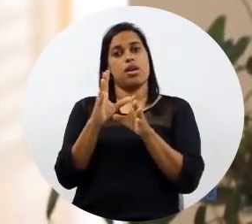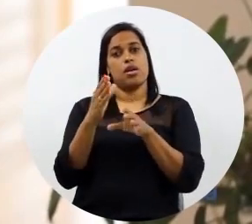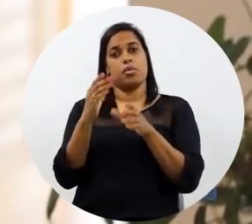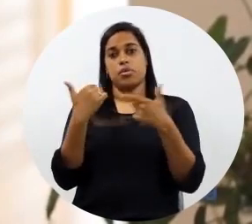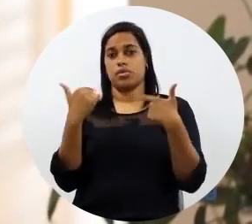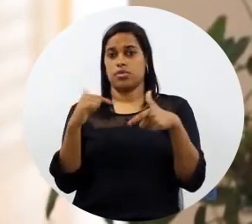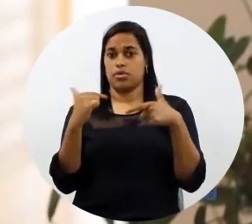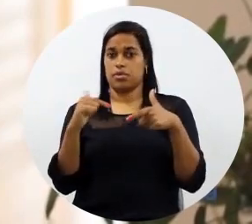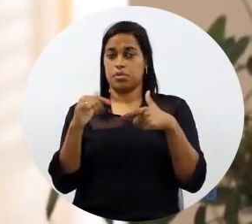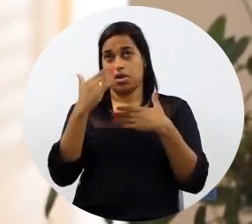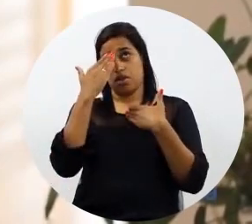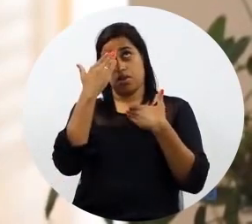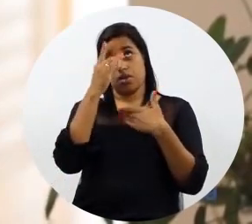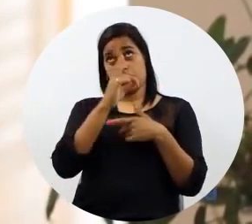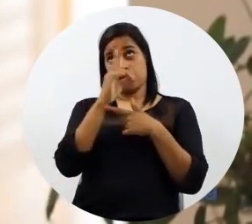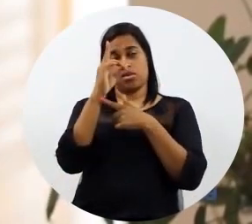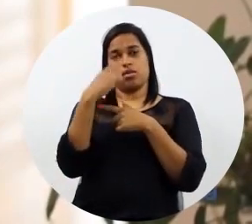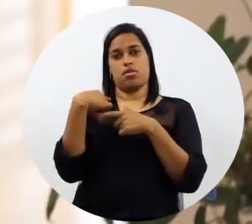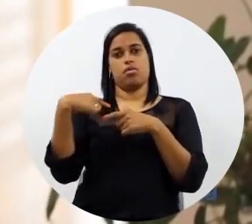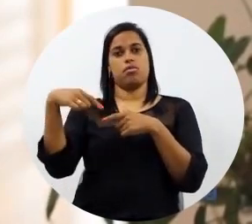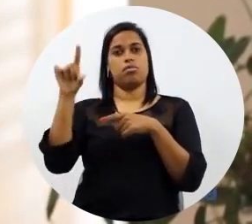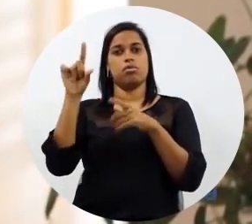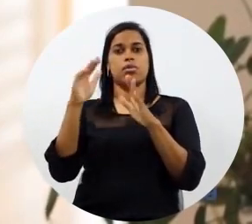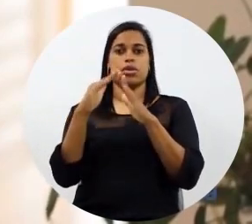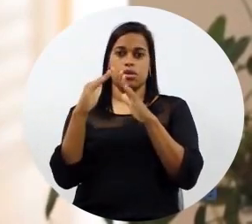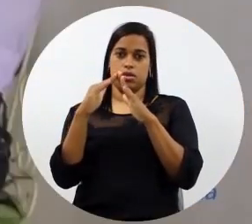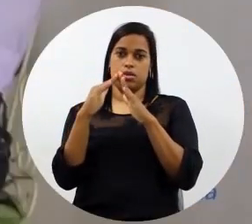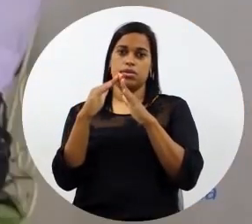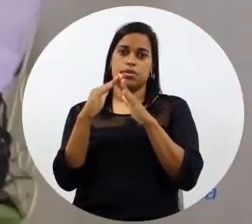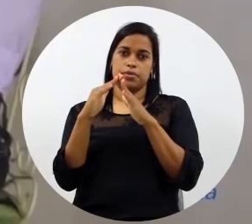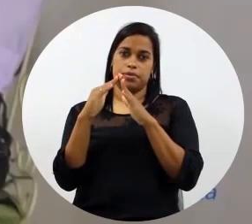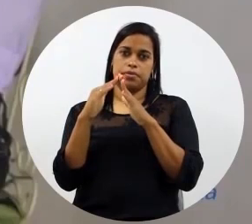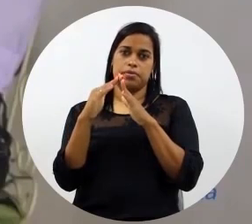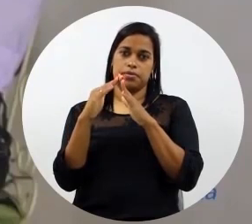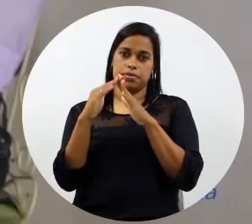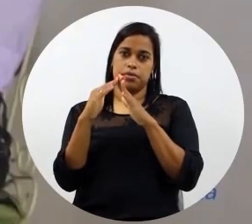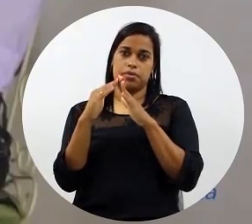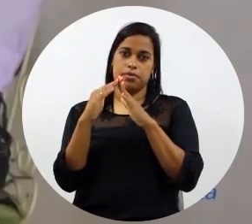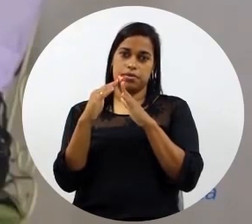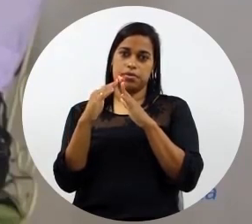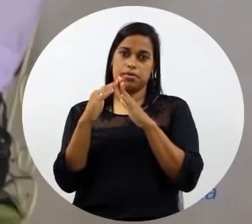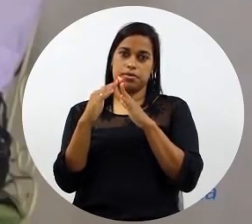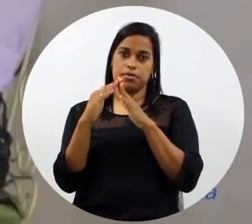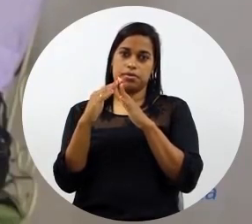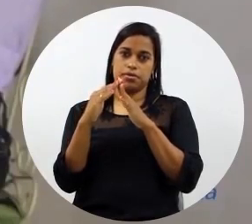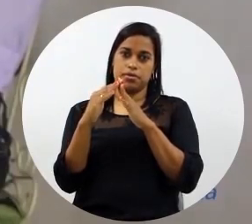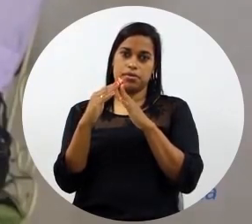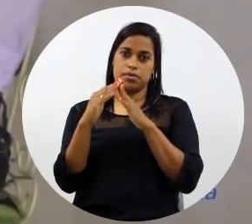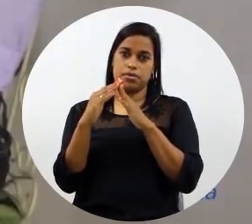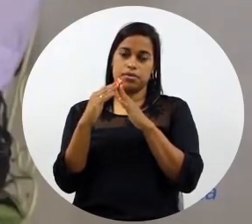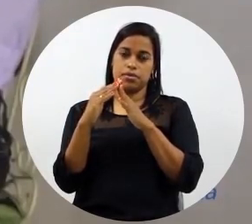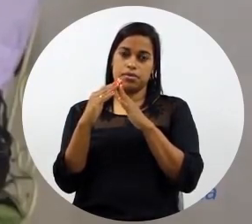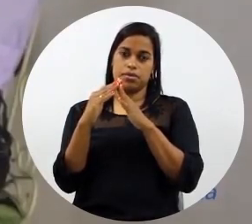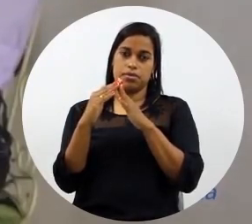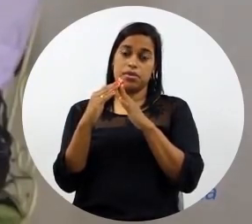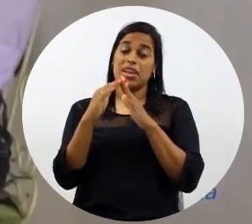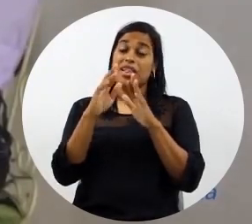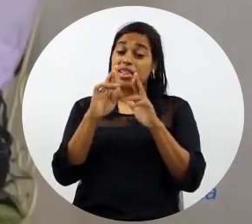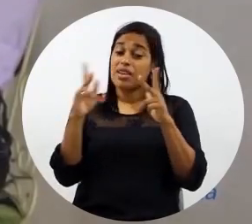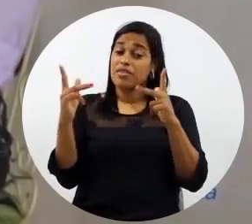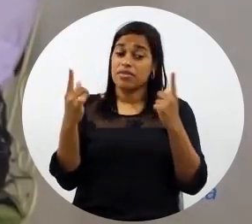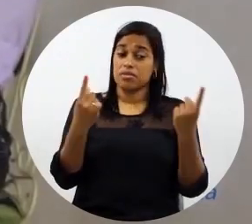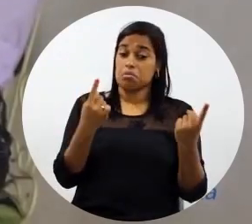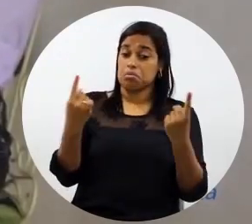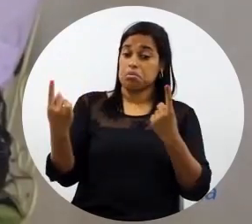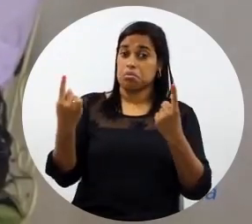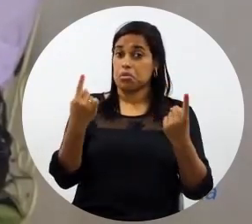ufa, graças a Deus, vou pra casa. E aí... saber diferenciar dessas duas pessoas